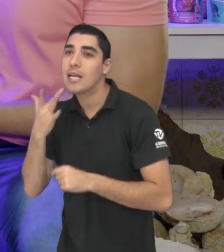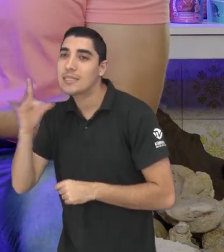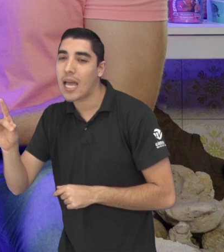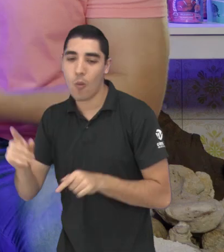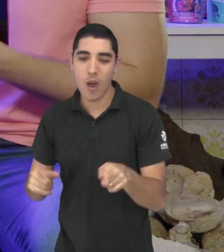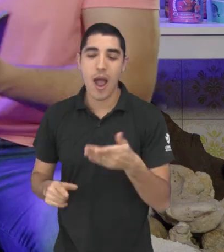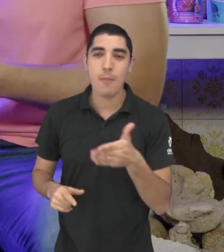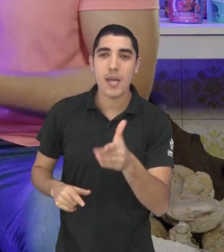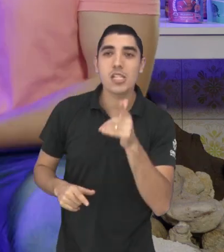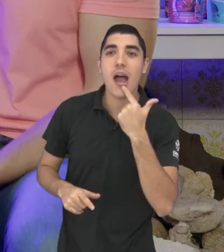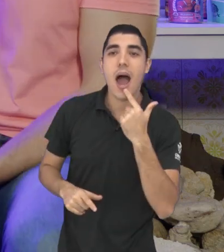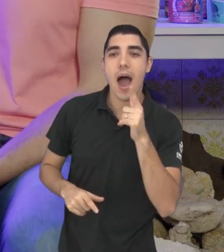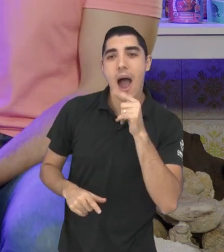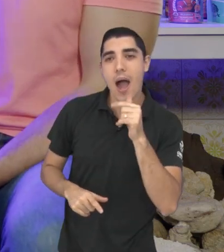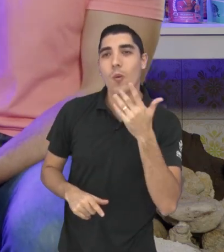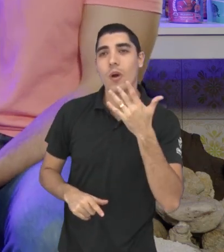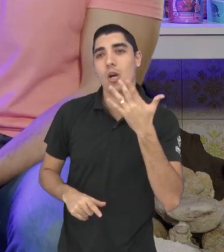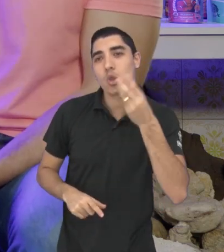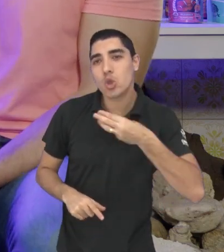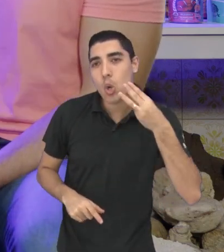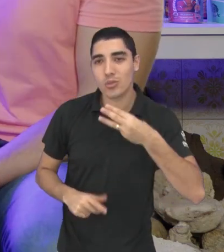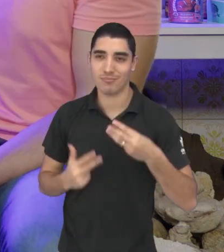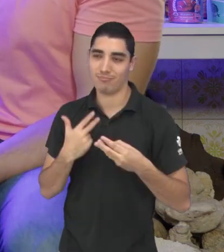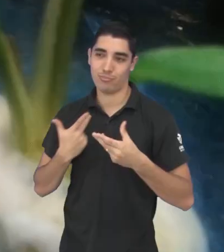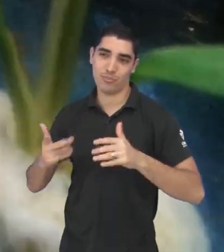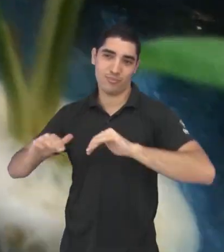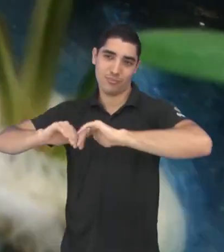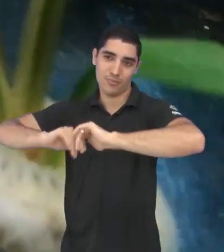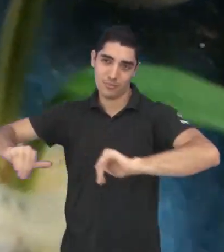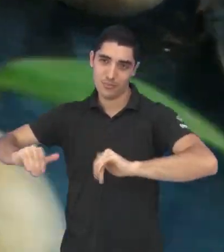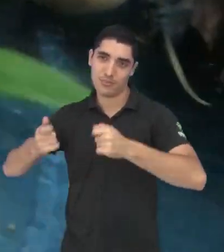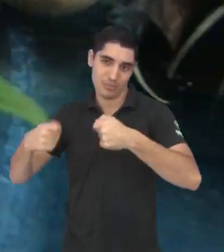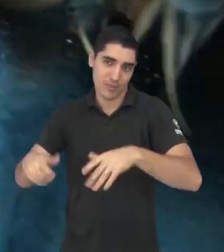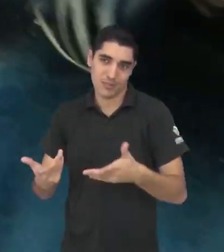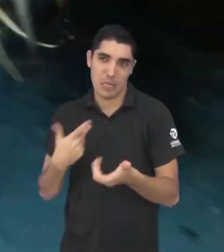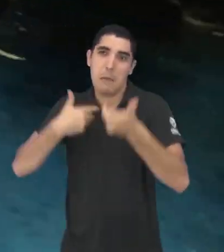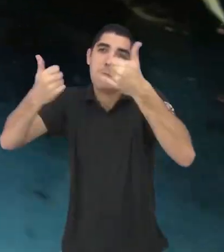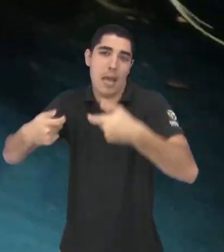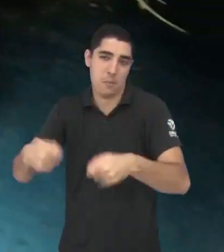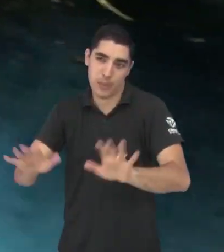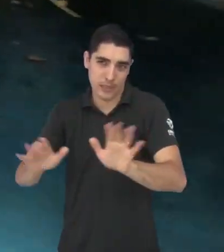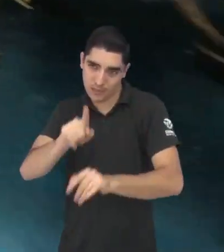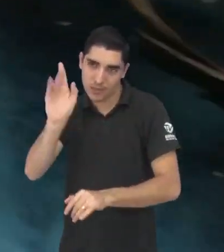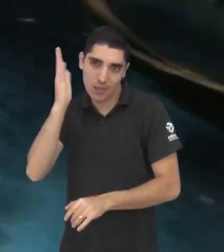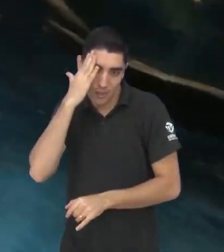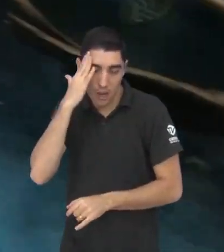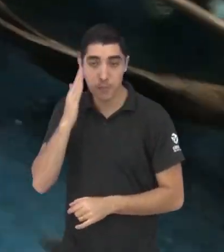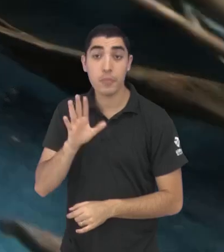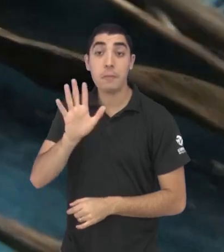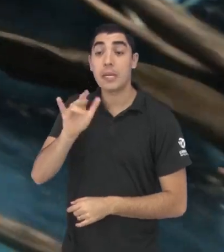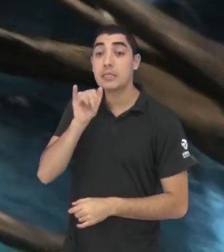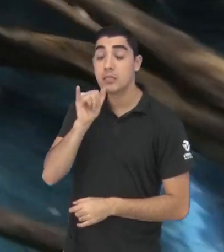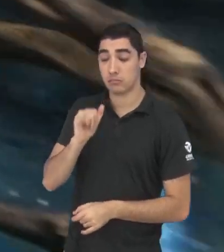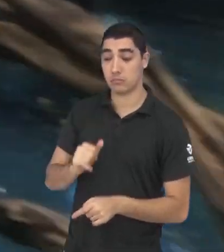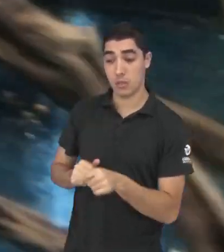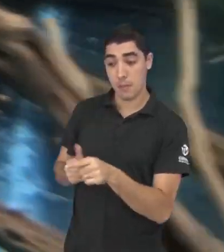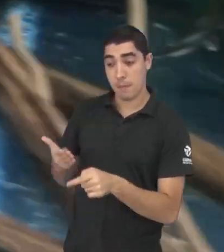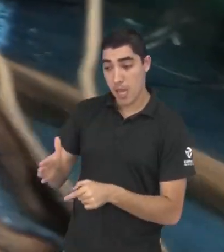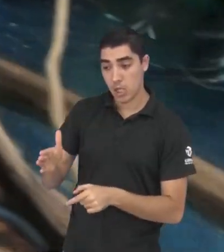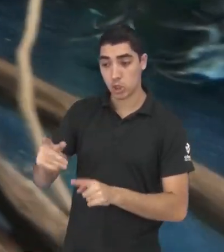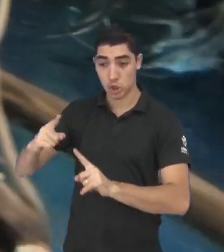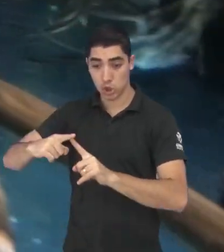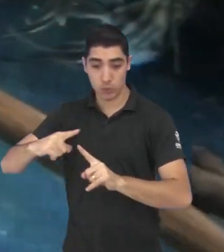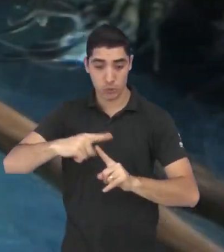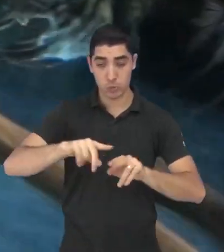espécie de água doce, porque isso aí, né, a gente não precisa nem explicar. Mas eu sabendo que espécies diferentes, embora diferentes,